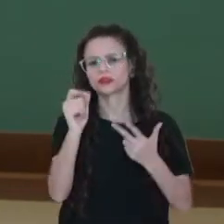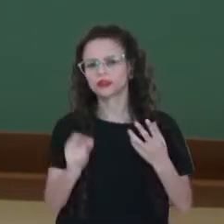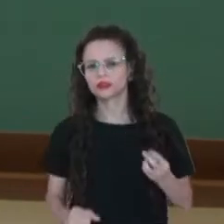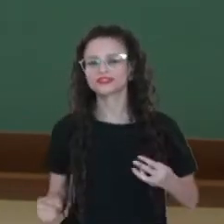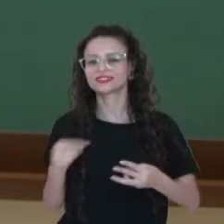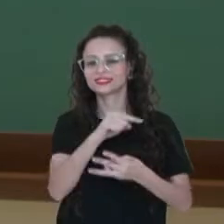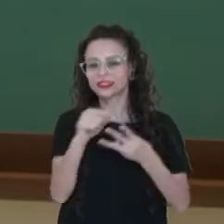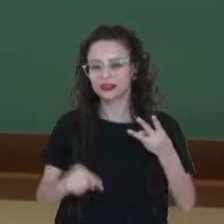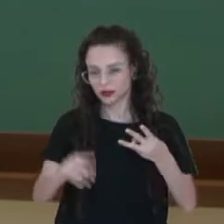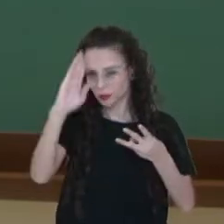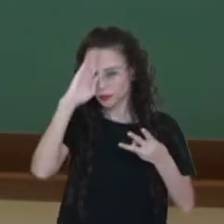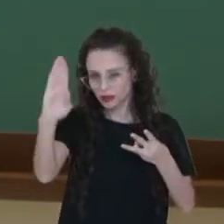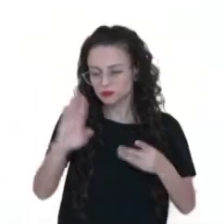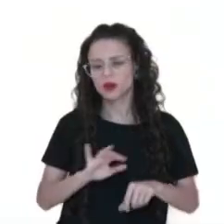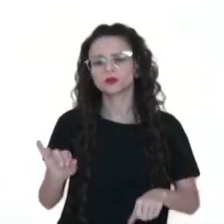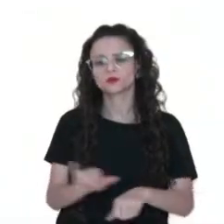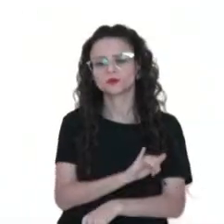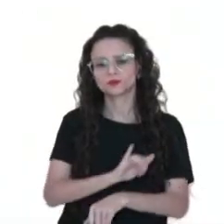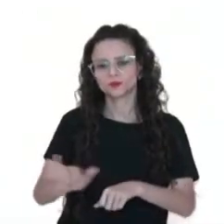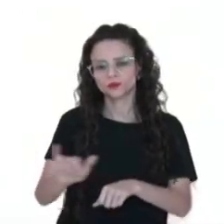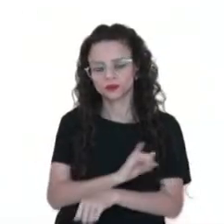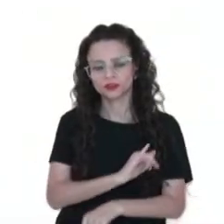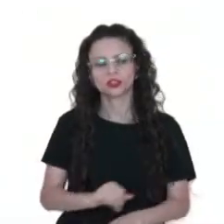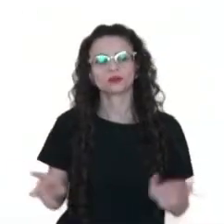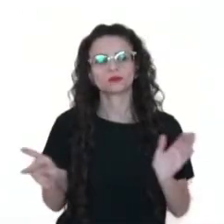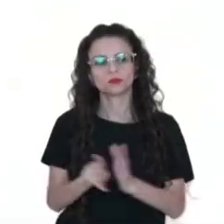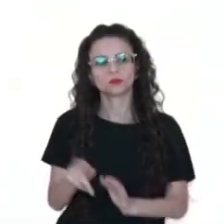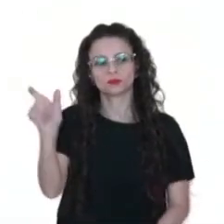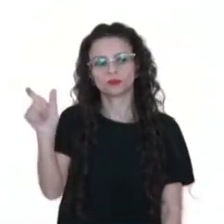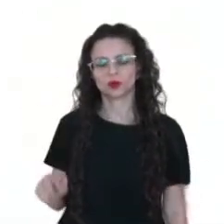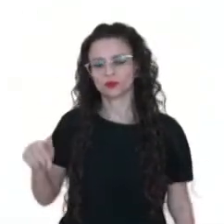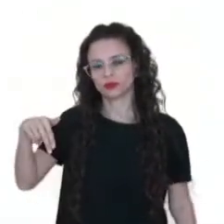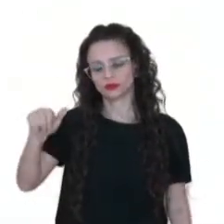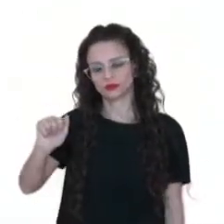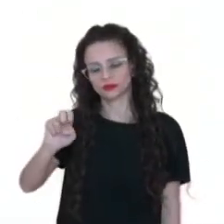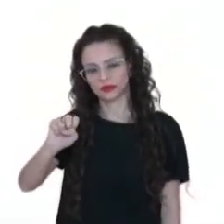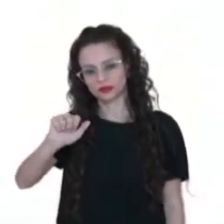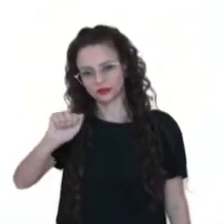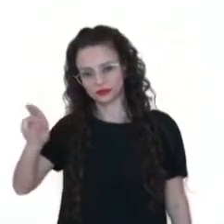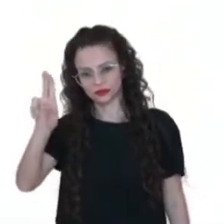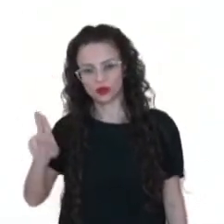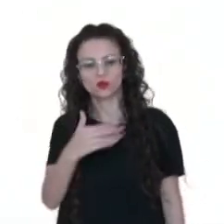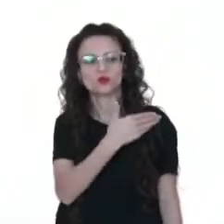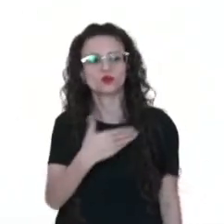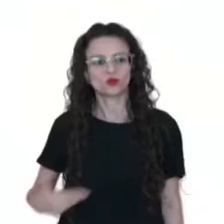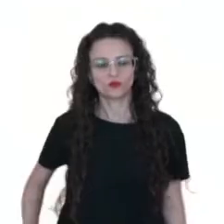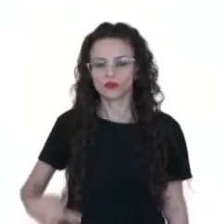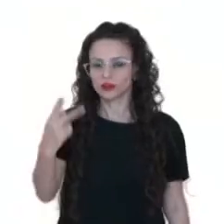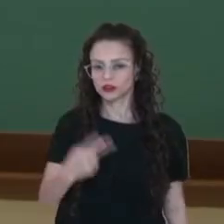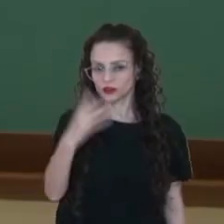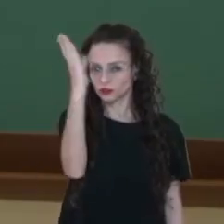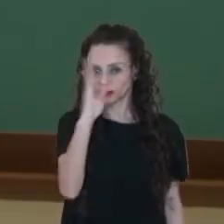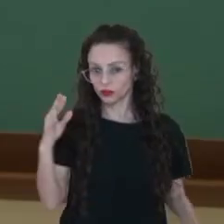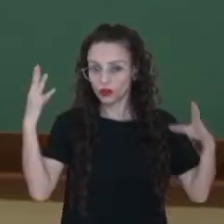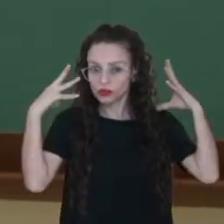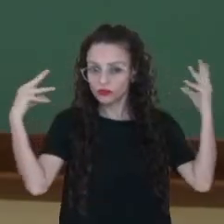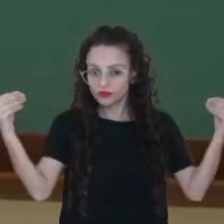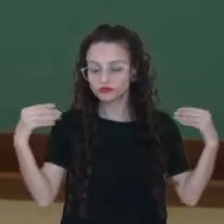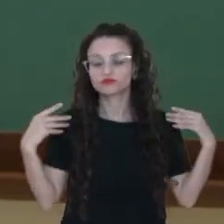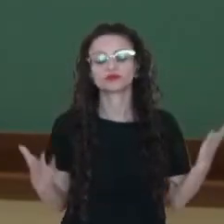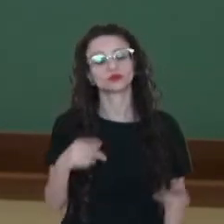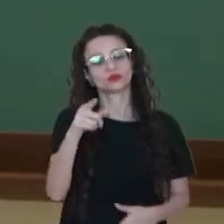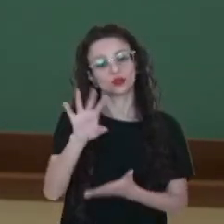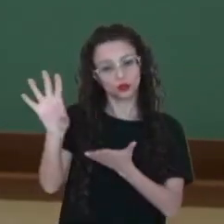3 principais medidas adotadas pelo governo de Maurício de Nassau no Brasil holandês? Então, vocês